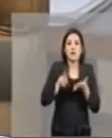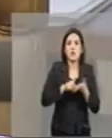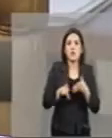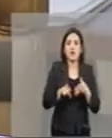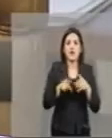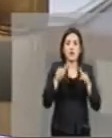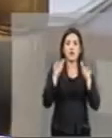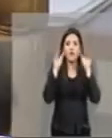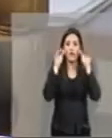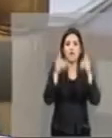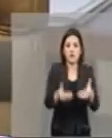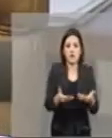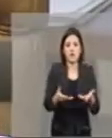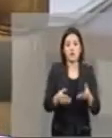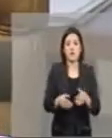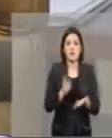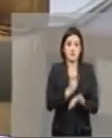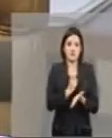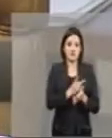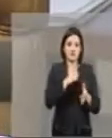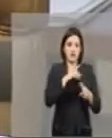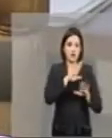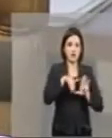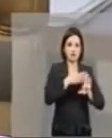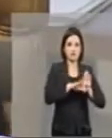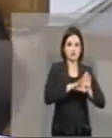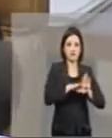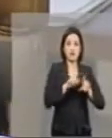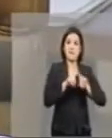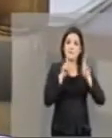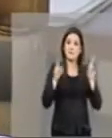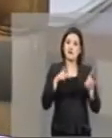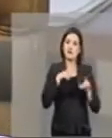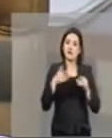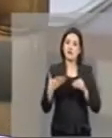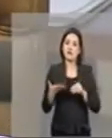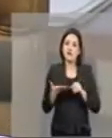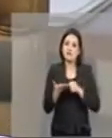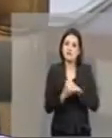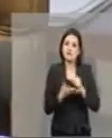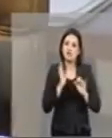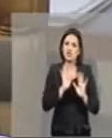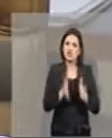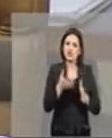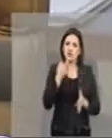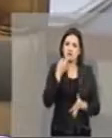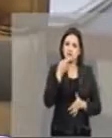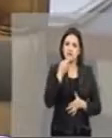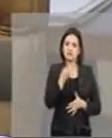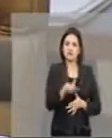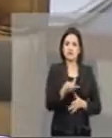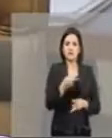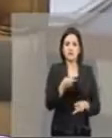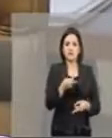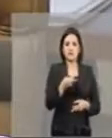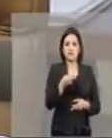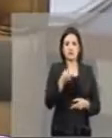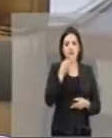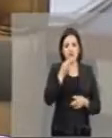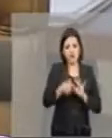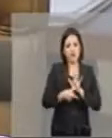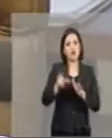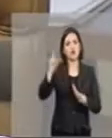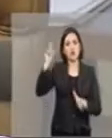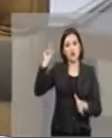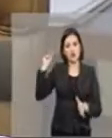embora isto se apresente. O que se tem aqui, basicamente, como já foi relevado desde o